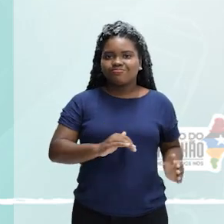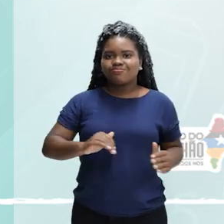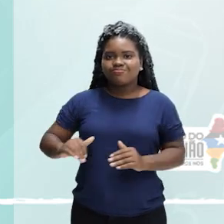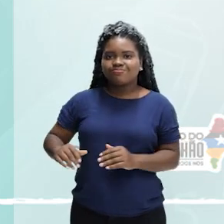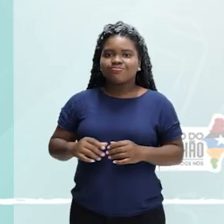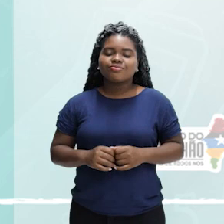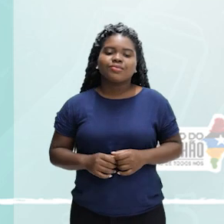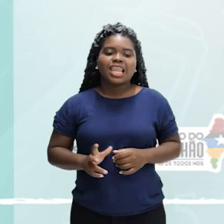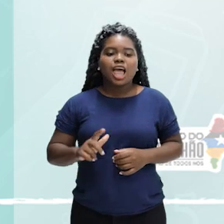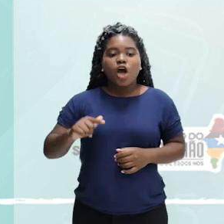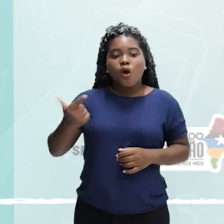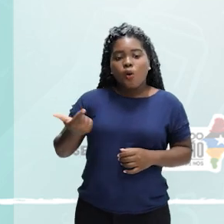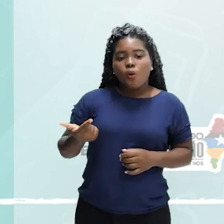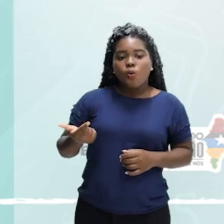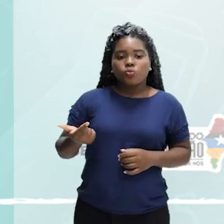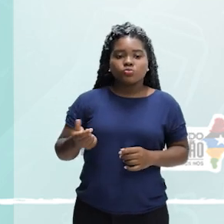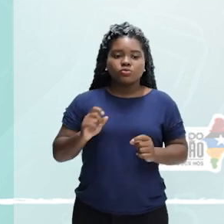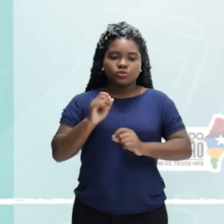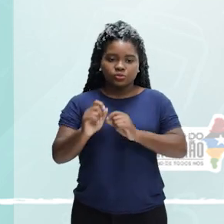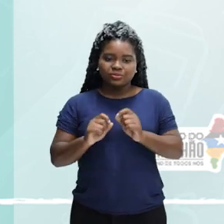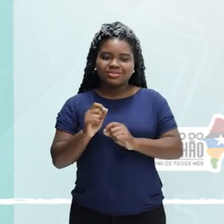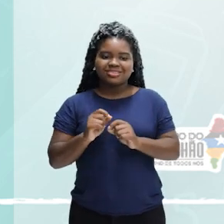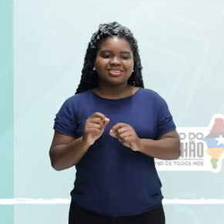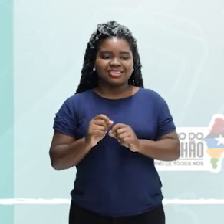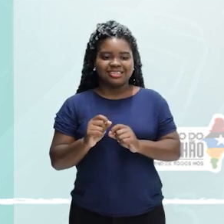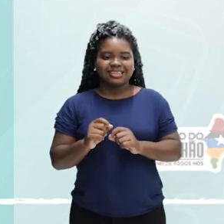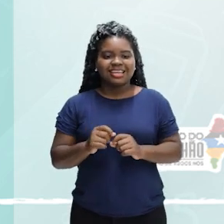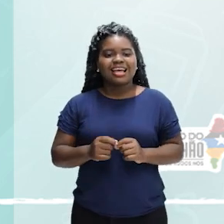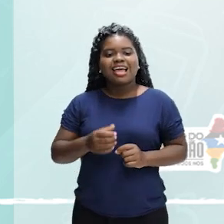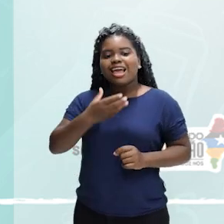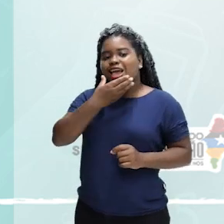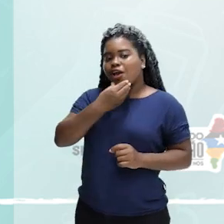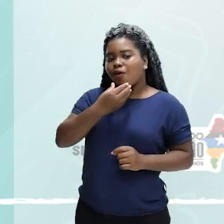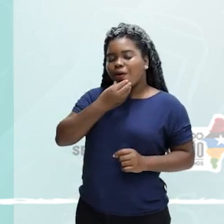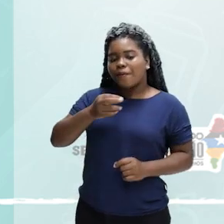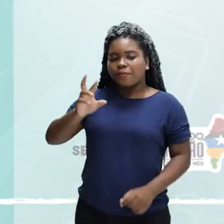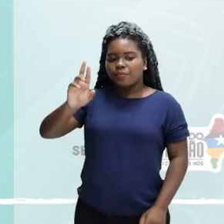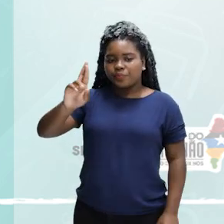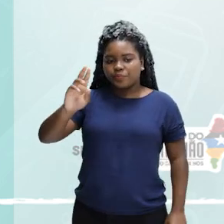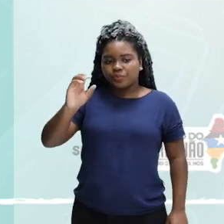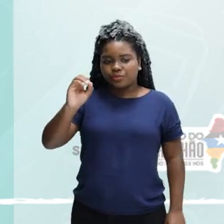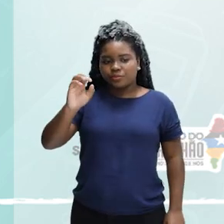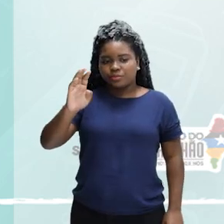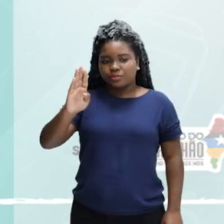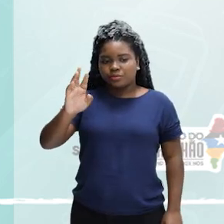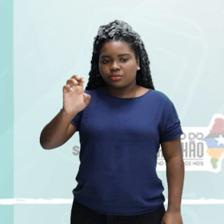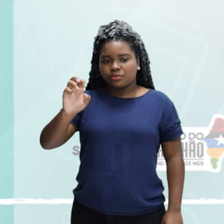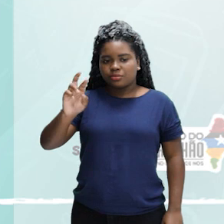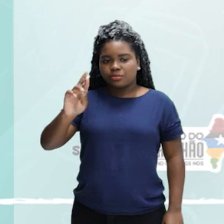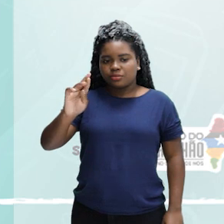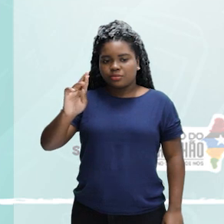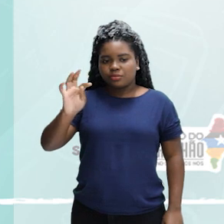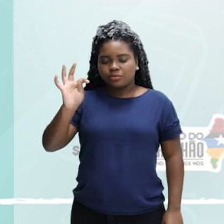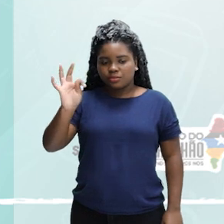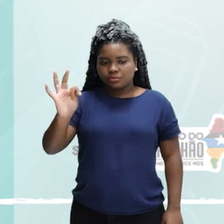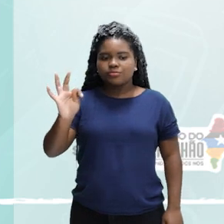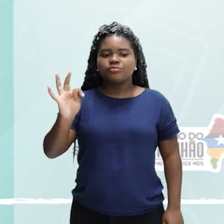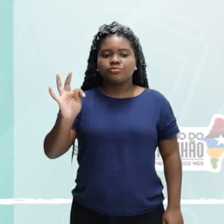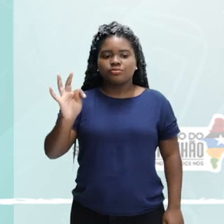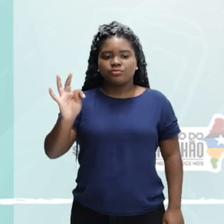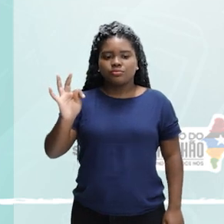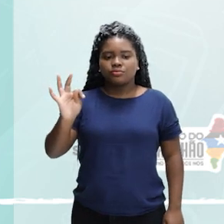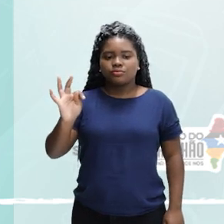Virando agora para uma outra perspectiva, chamada corrente pluralista, nós temos esse pensador chamado Robert Dahl. O que é a